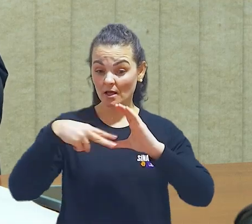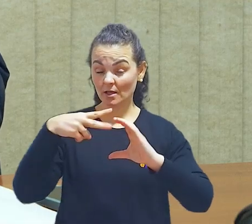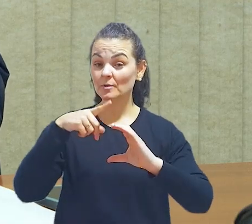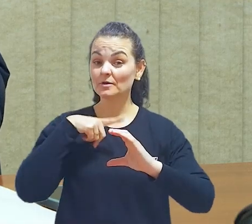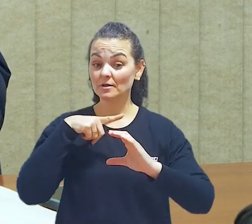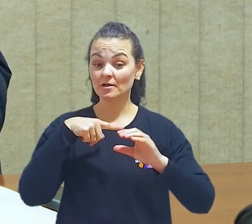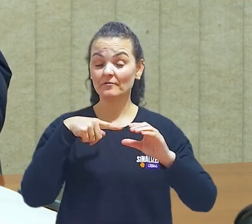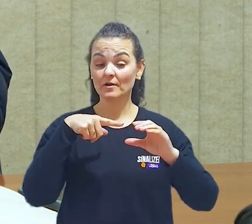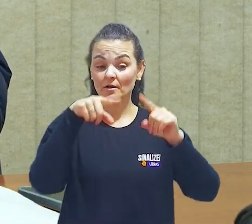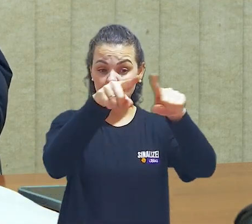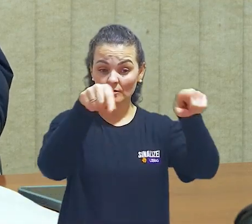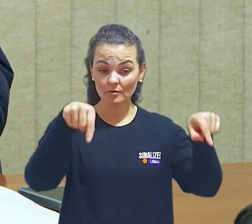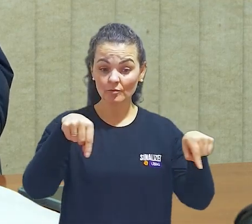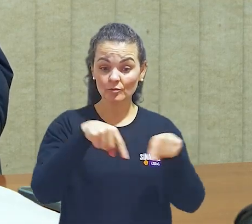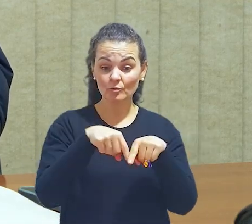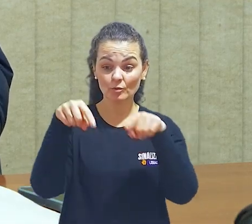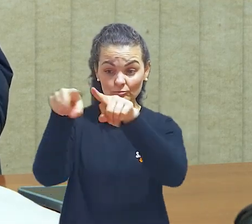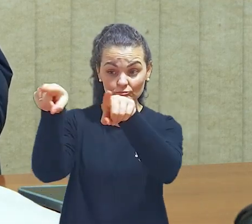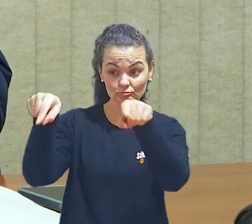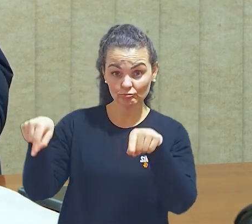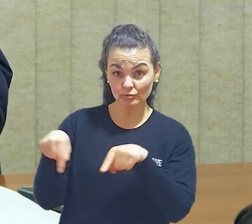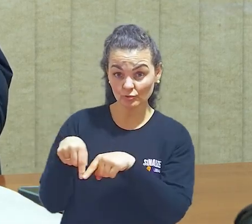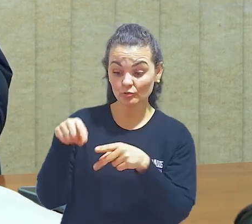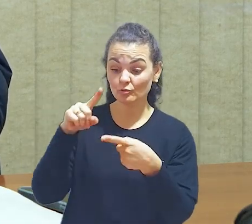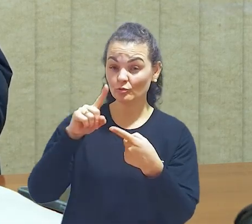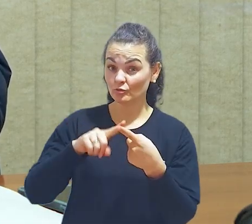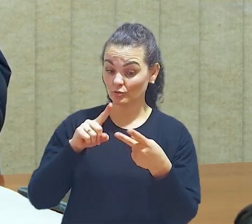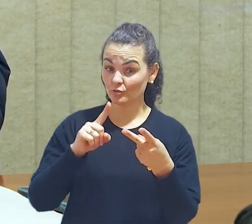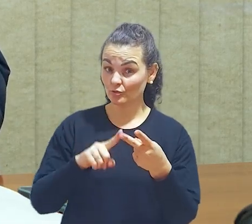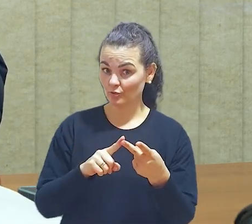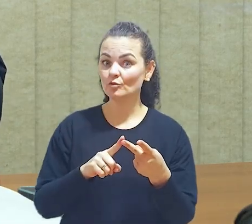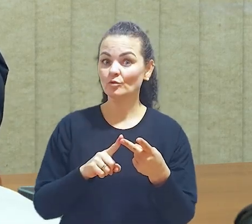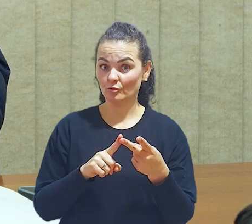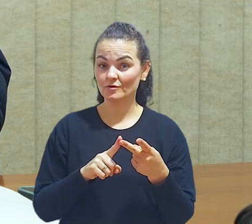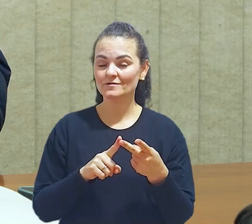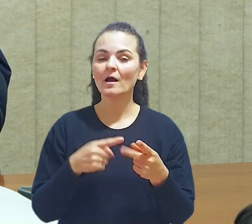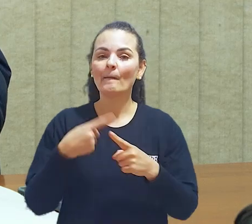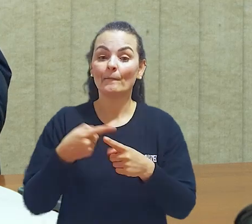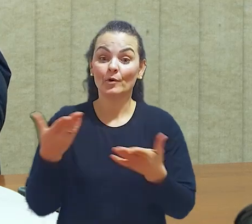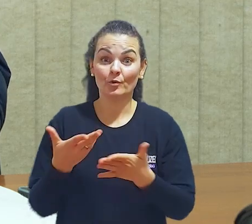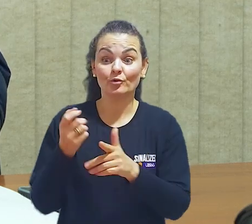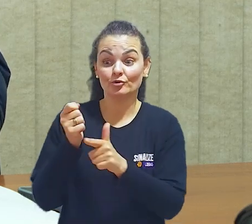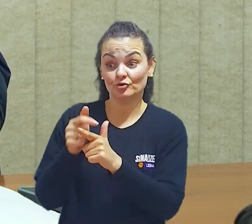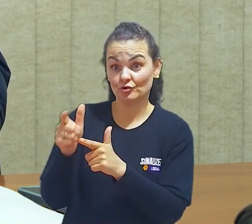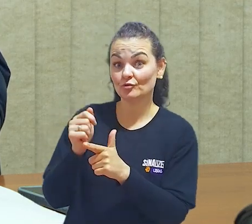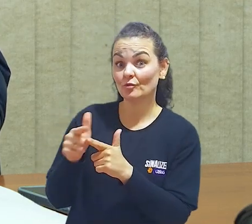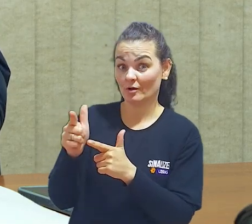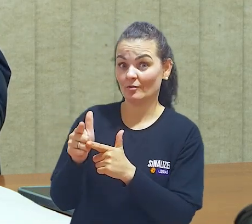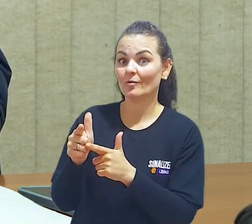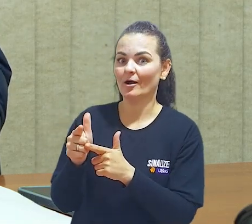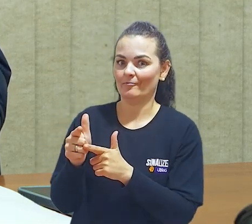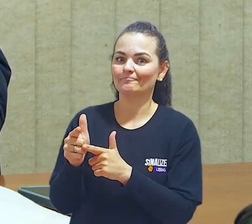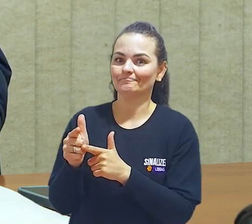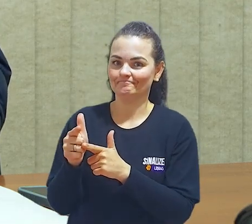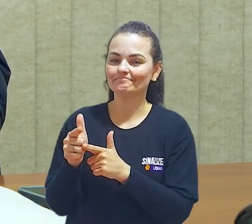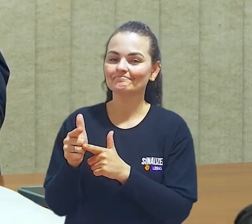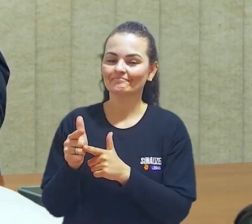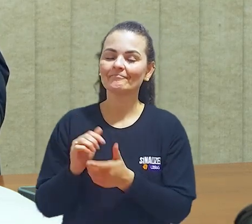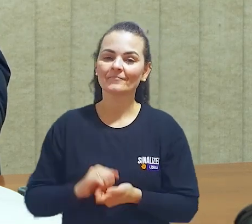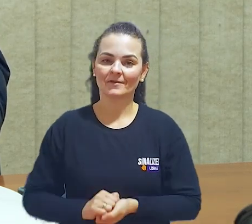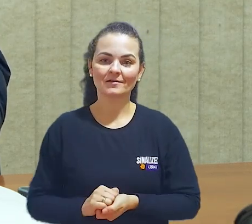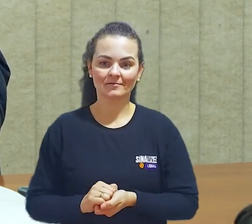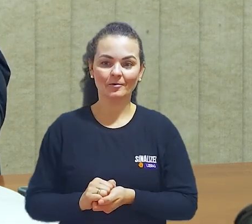a construção da sua sede própria, que hoje nós estamos pagando aluguel, numa sede que não comporta